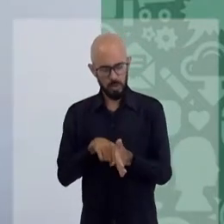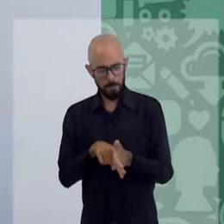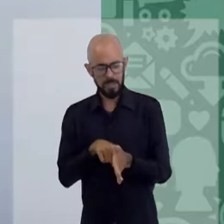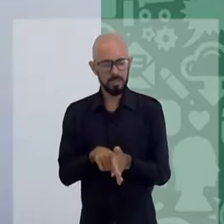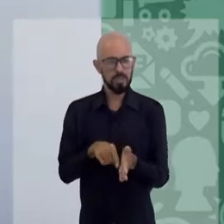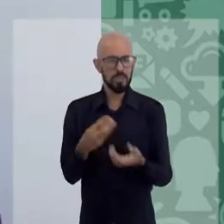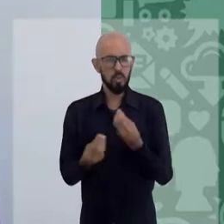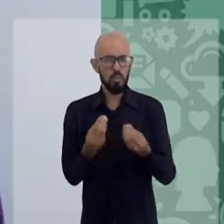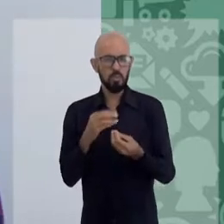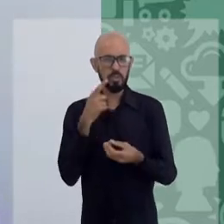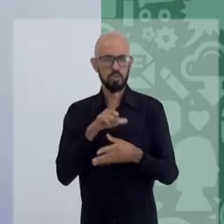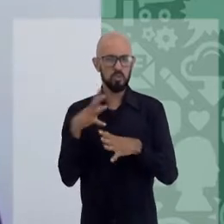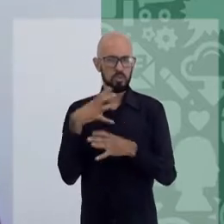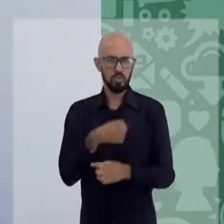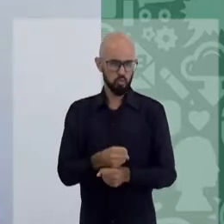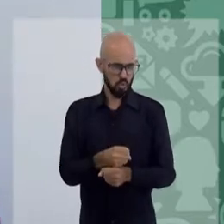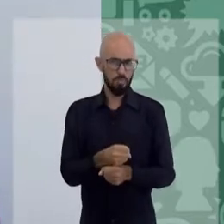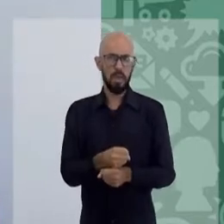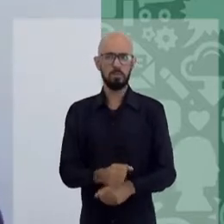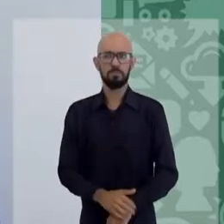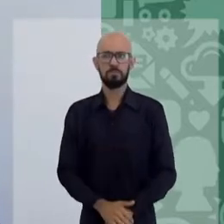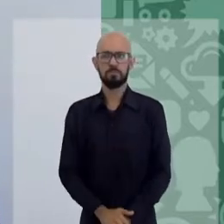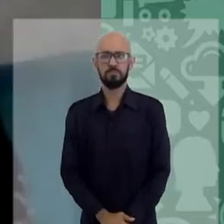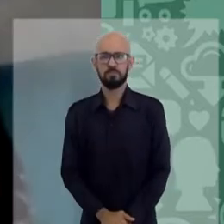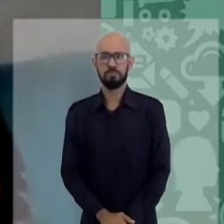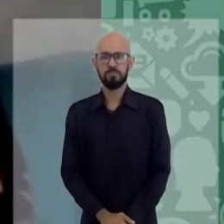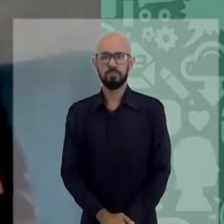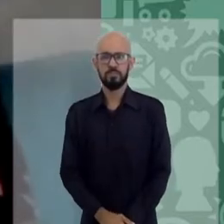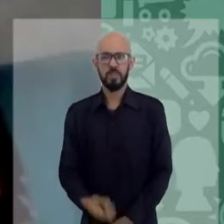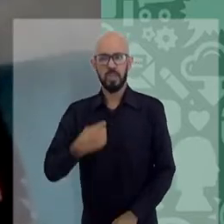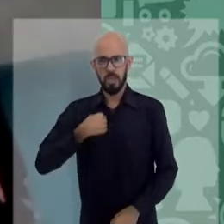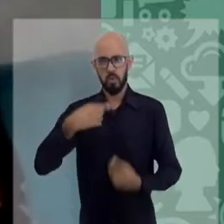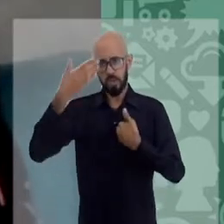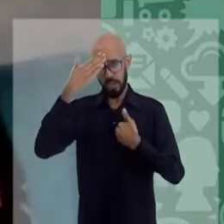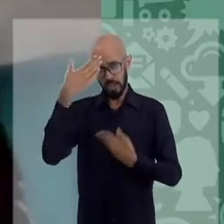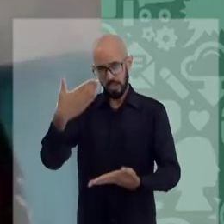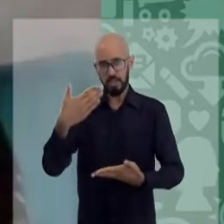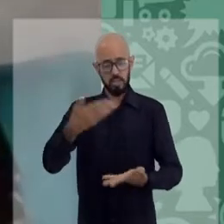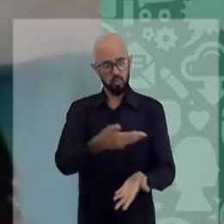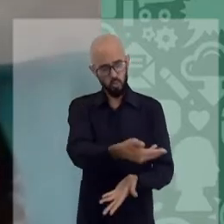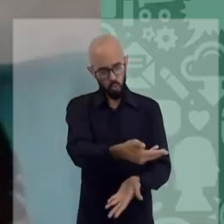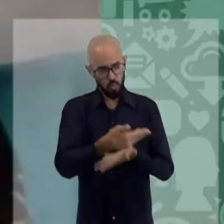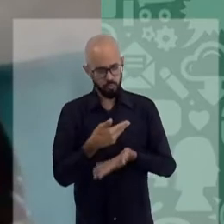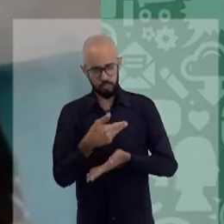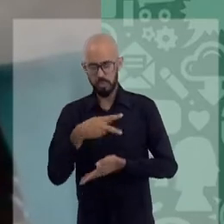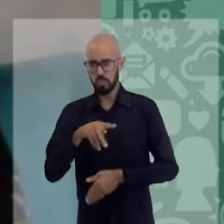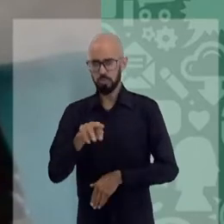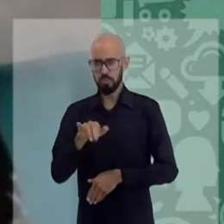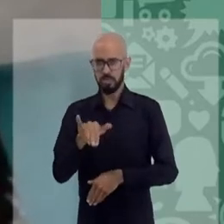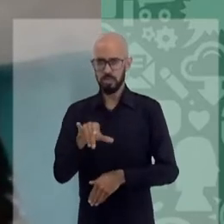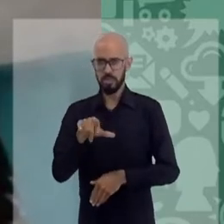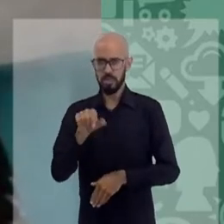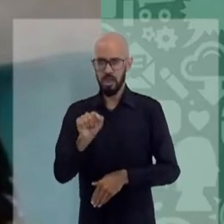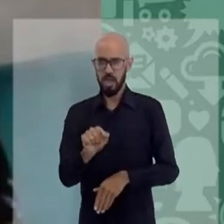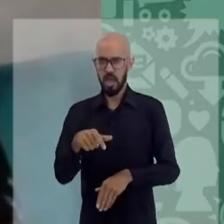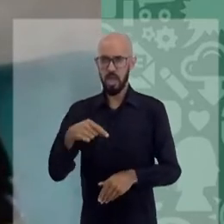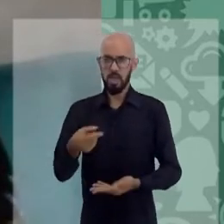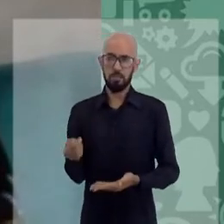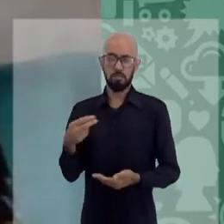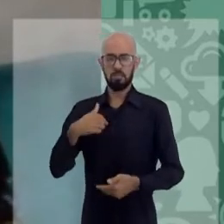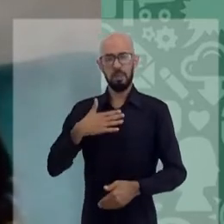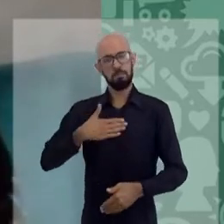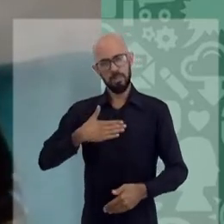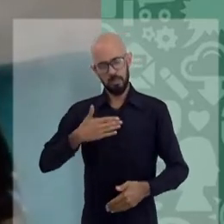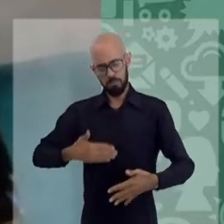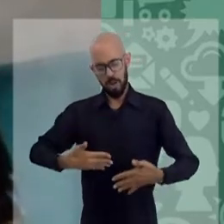vocês chegaram nesses resultados? Obrigada mais uma vez. Eu só que agradeço o convite, Priscila. É uma honra, prazer, uma honra estar aqui